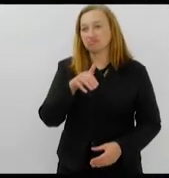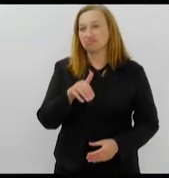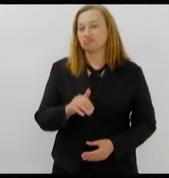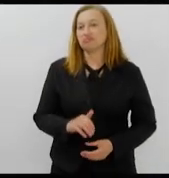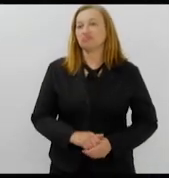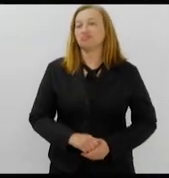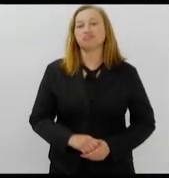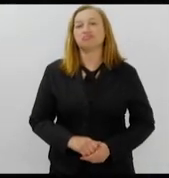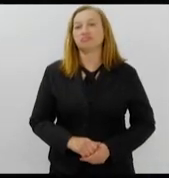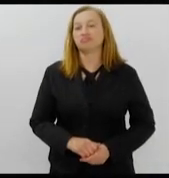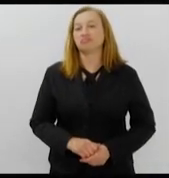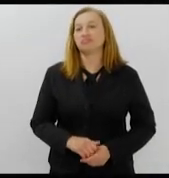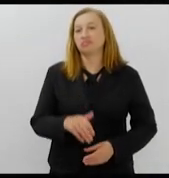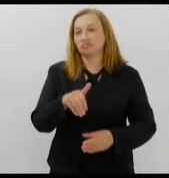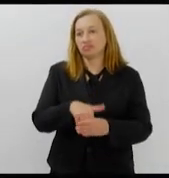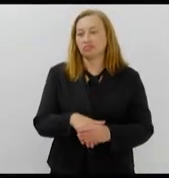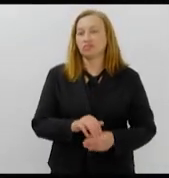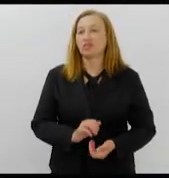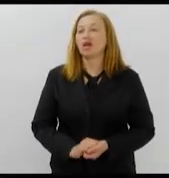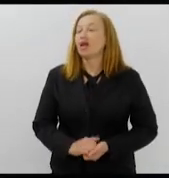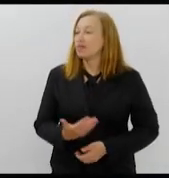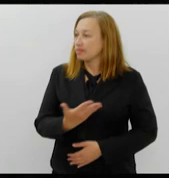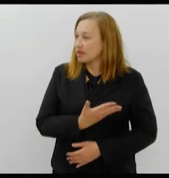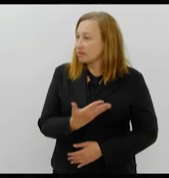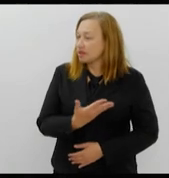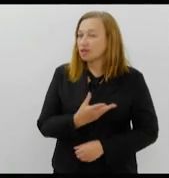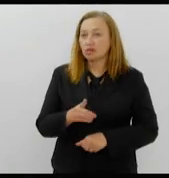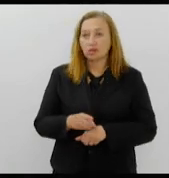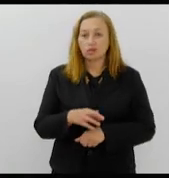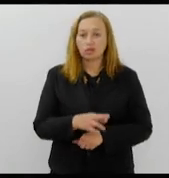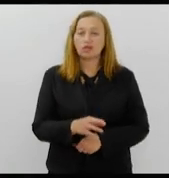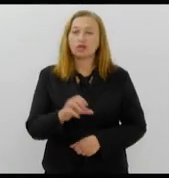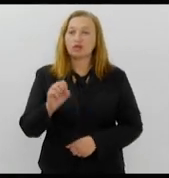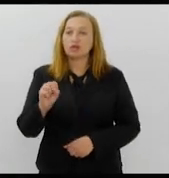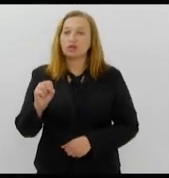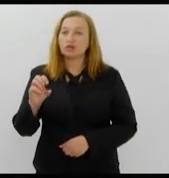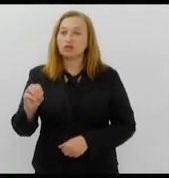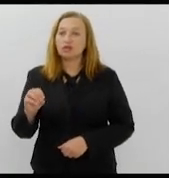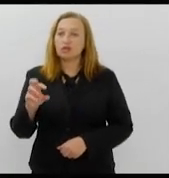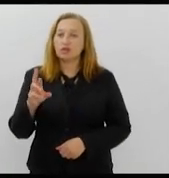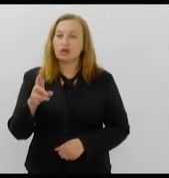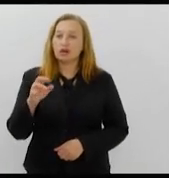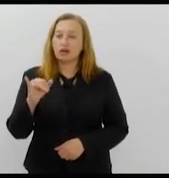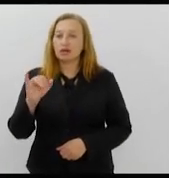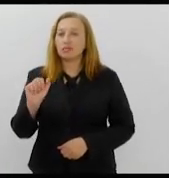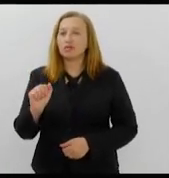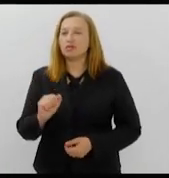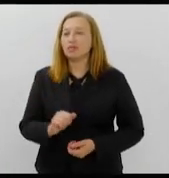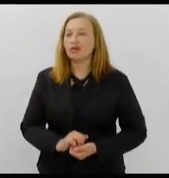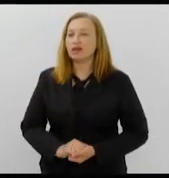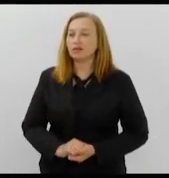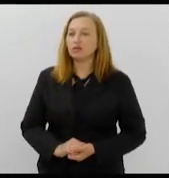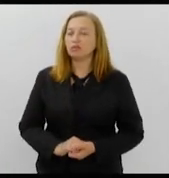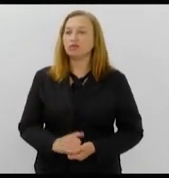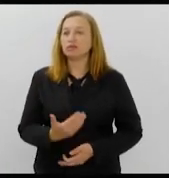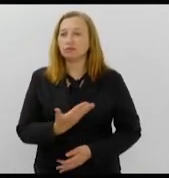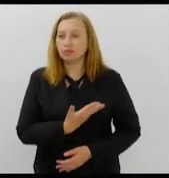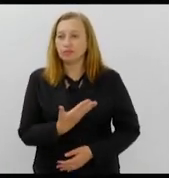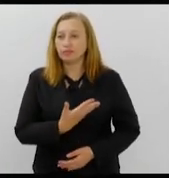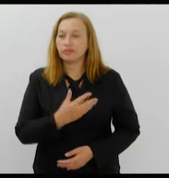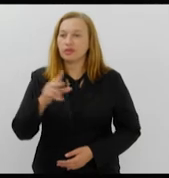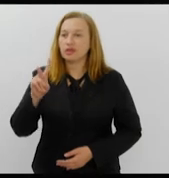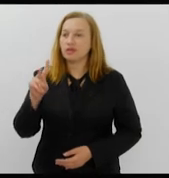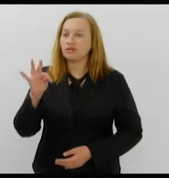também, parabenizar a minha amiga doutora Soraya, de Rio das Flores, meu amigo Vitinho,